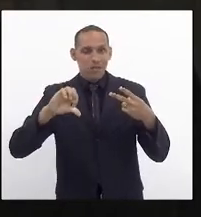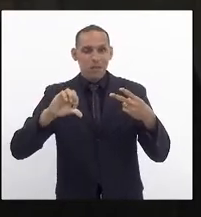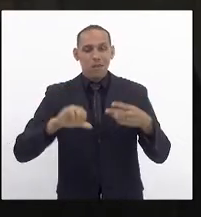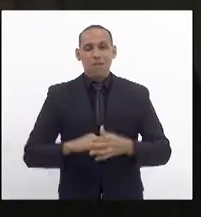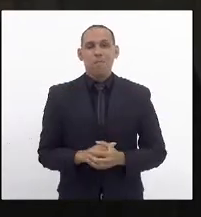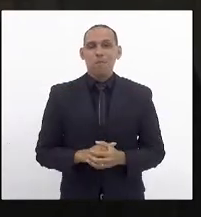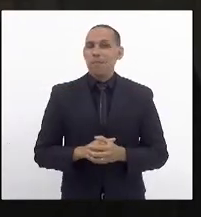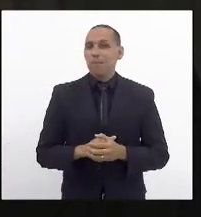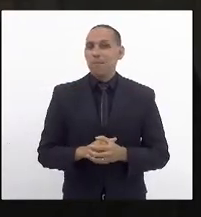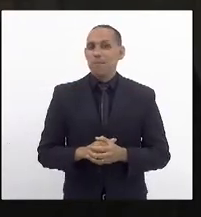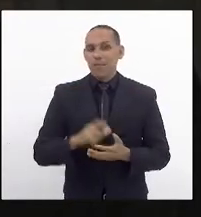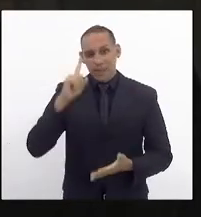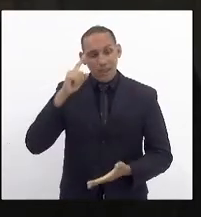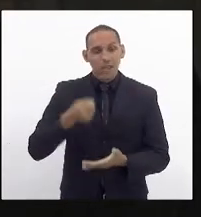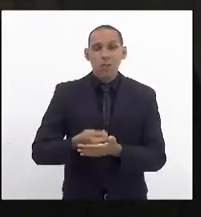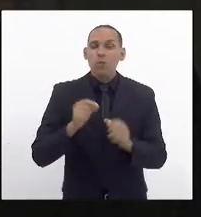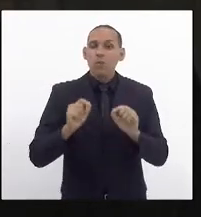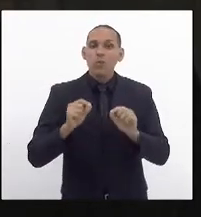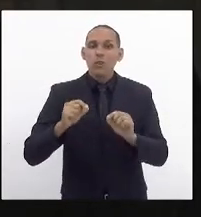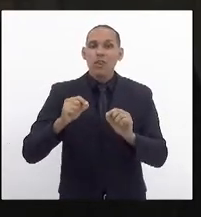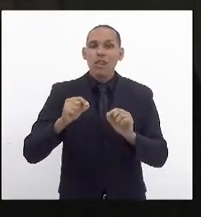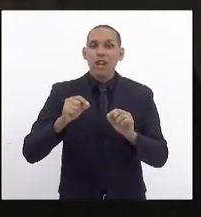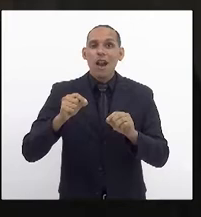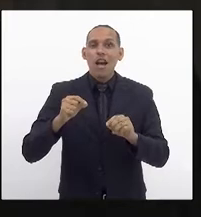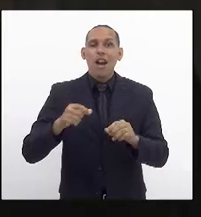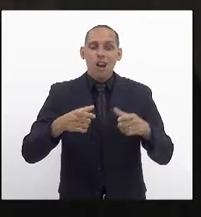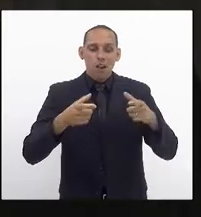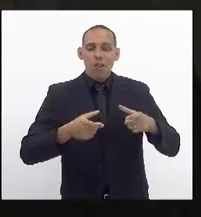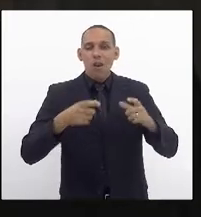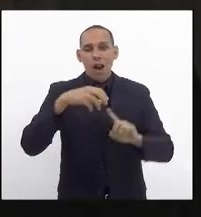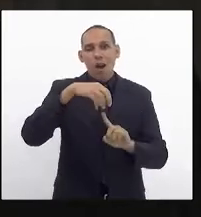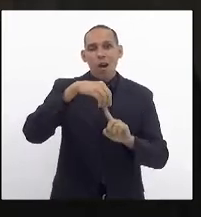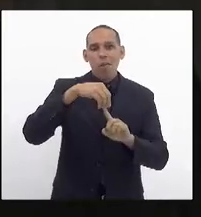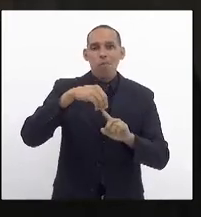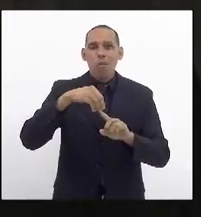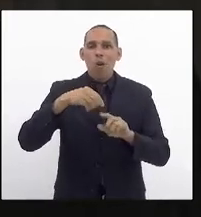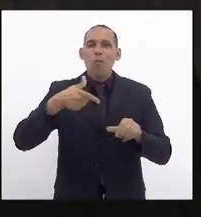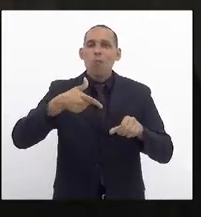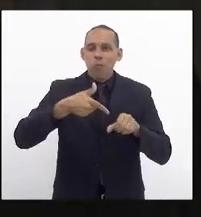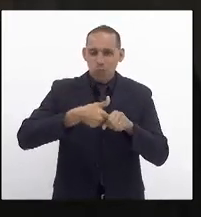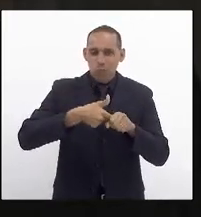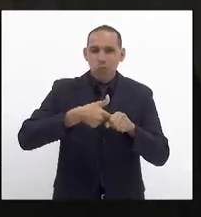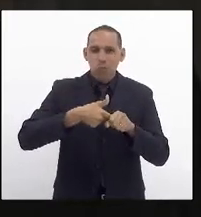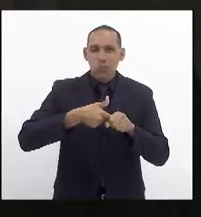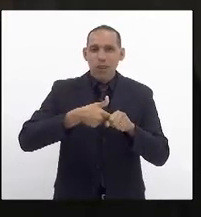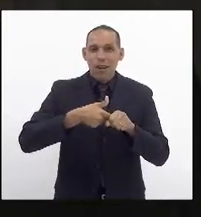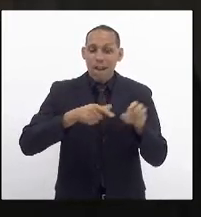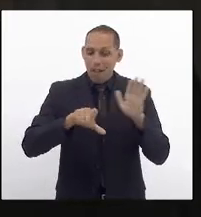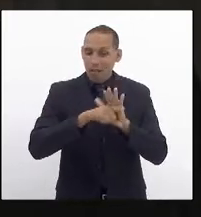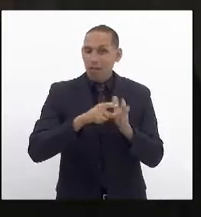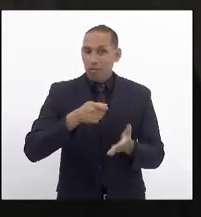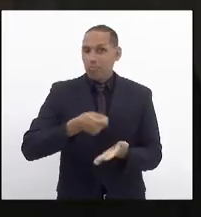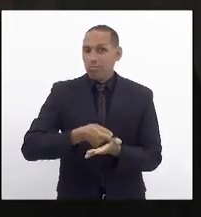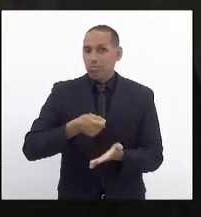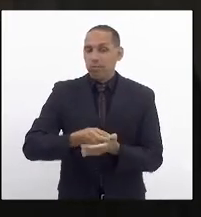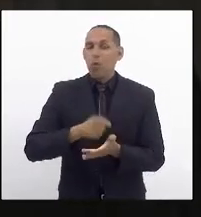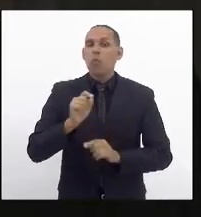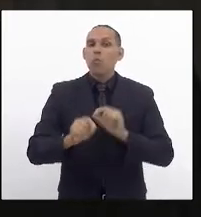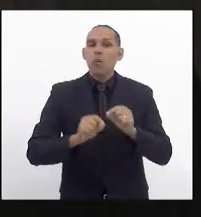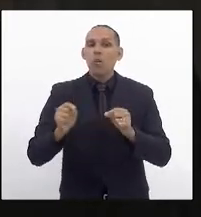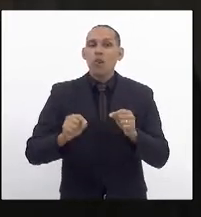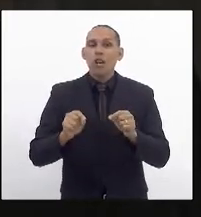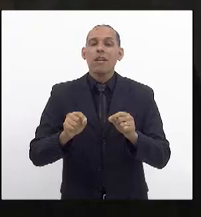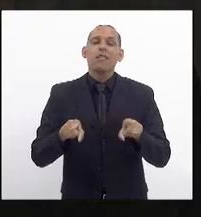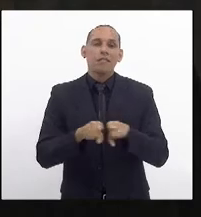determinou que os postos de combustível estão em valor estão em vigor essas vezes os postos de combustíveis tenham coletores